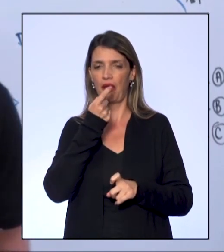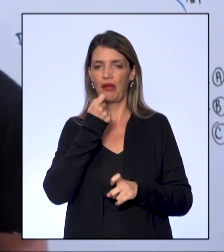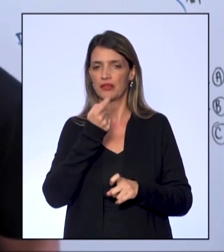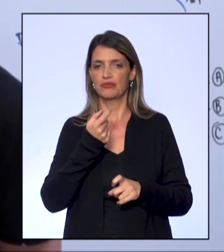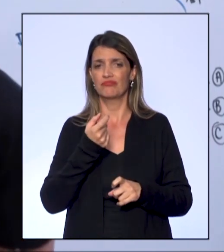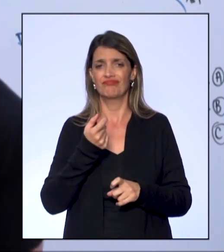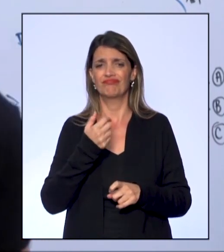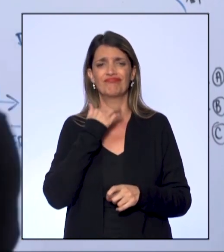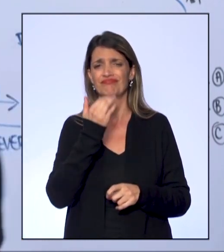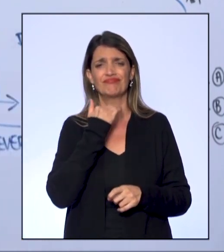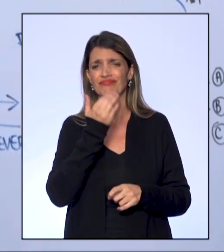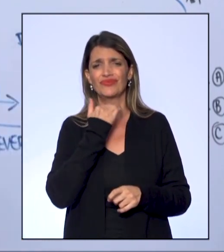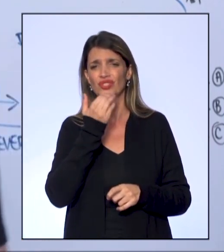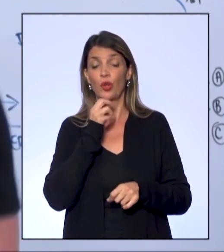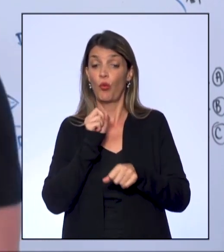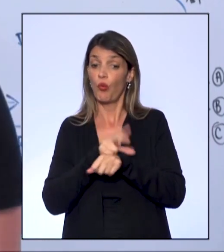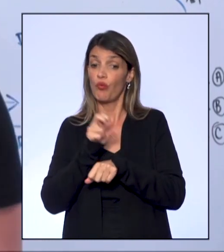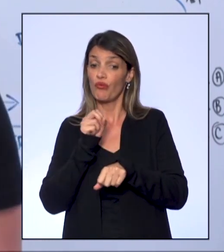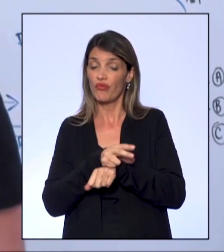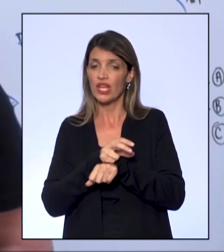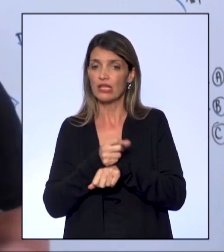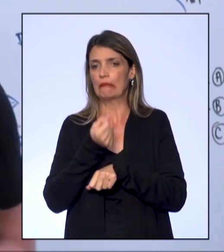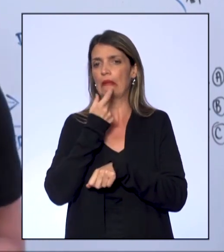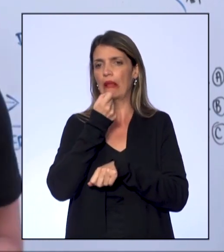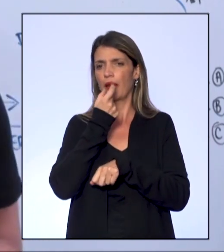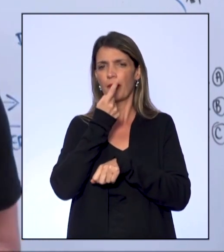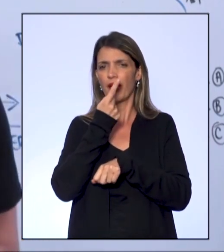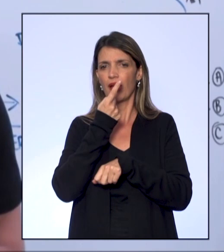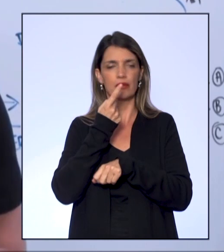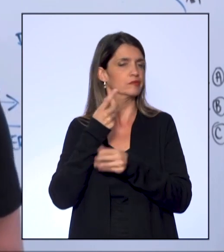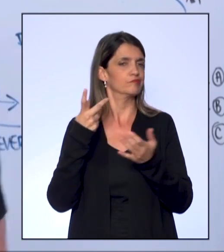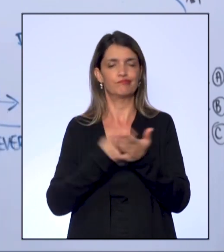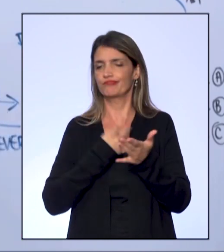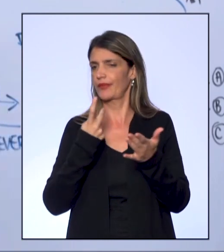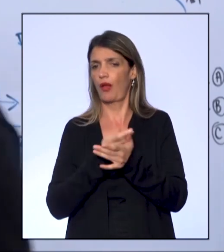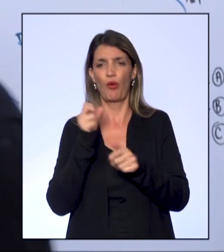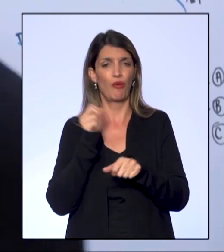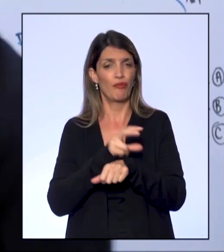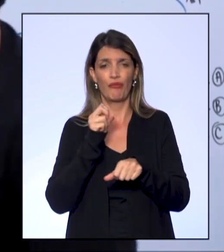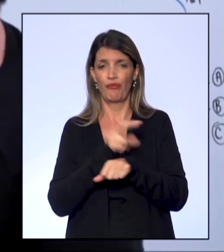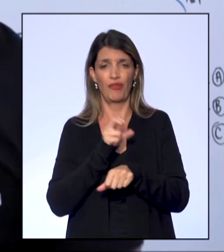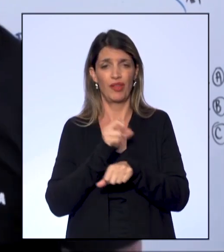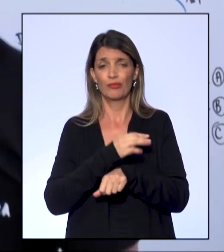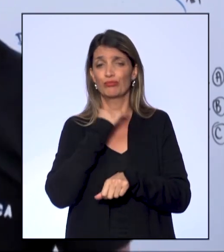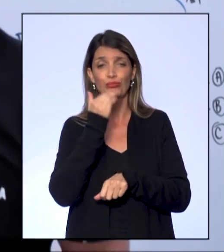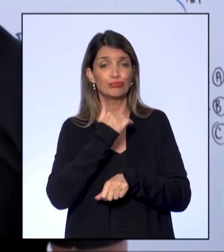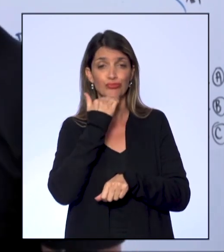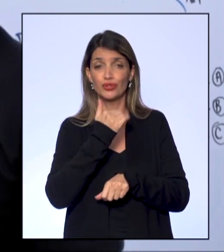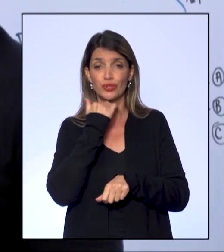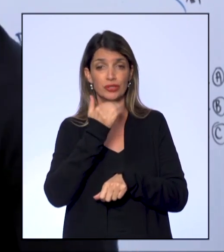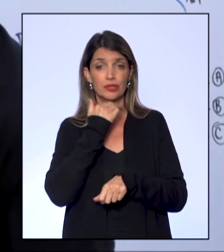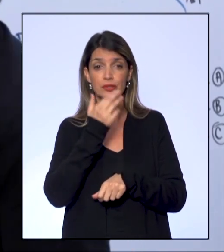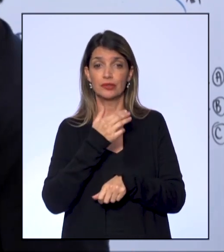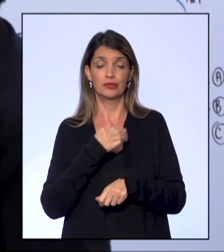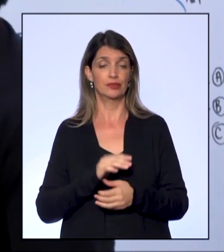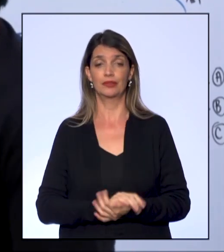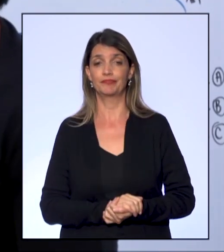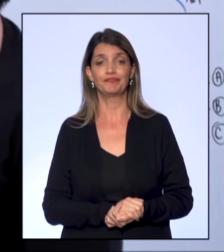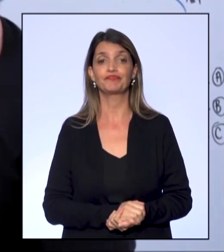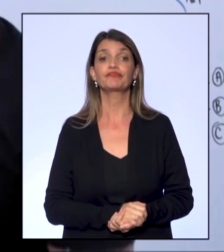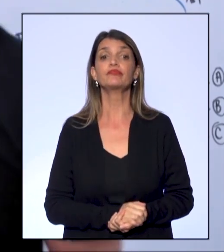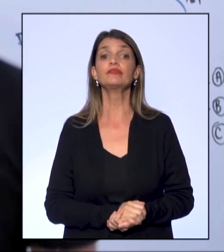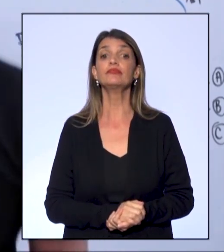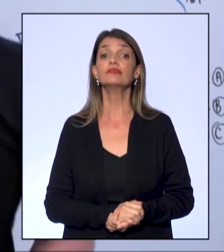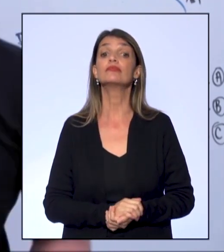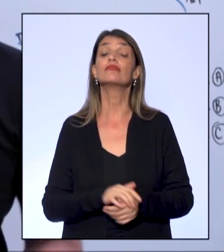vírus, para a gente atacar ele, a gente tem que tomar antibiótico, errado, vírus a gente não combate com antibiótico, ele é resistente a antibiótico. Outra